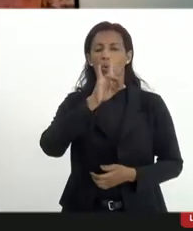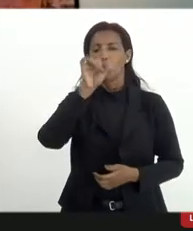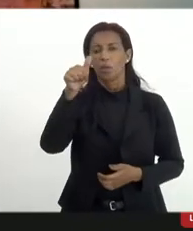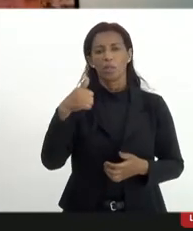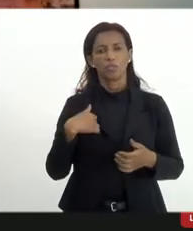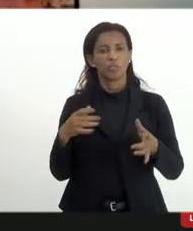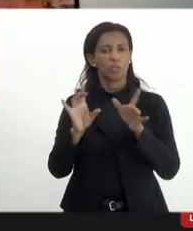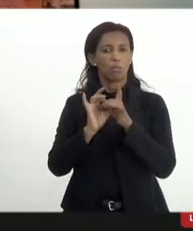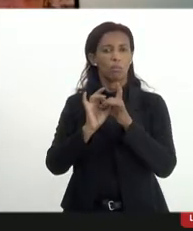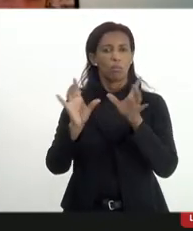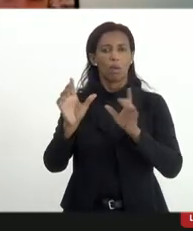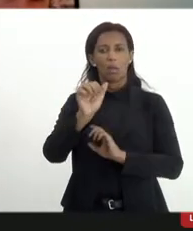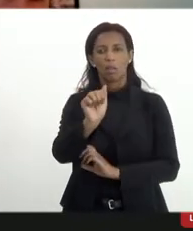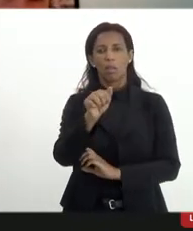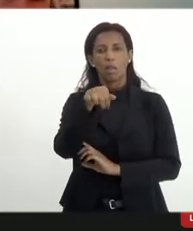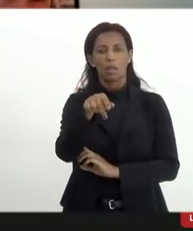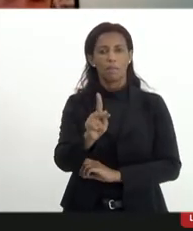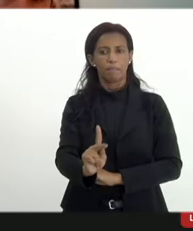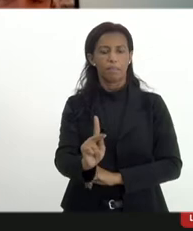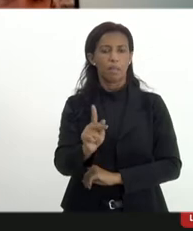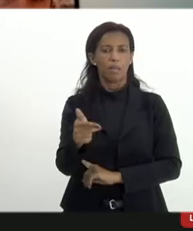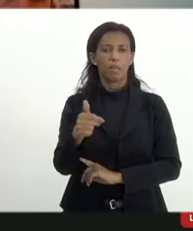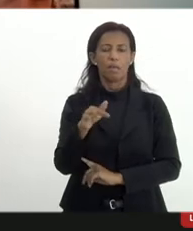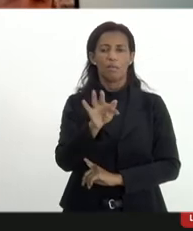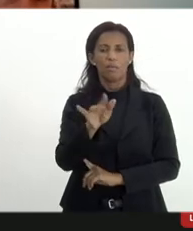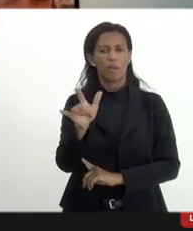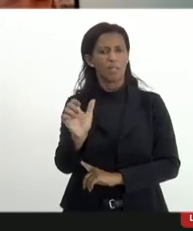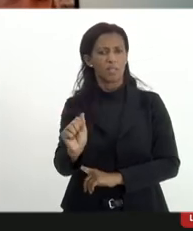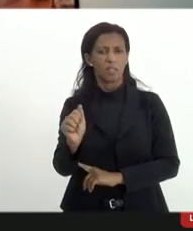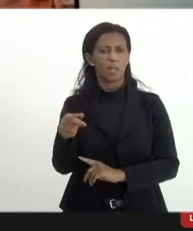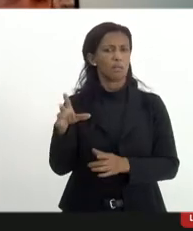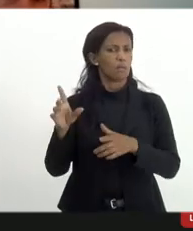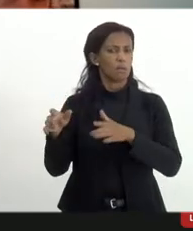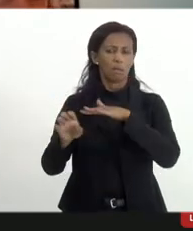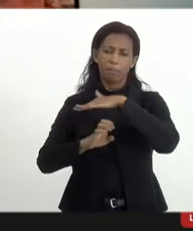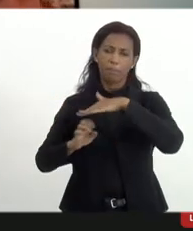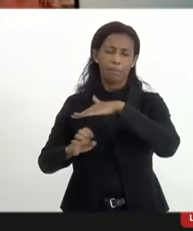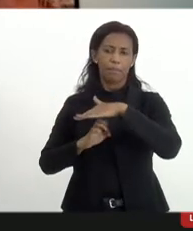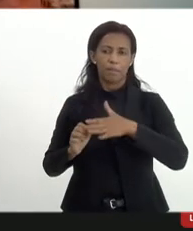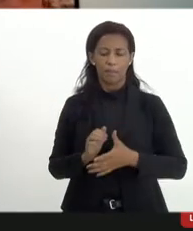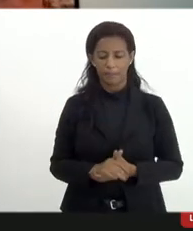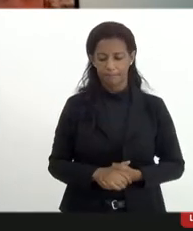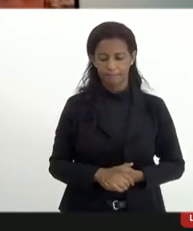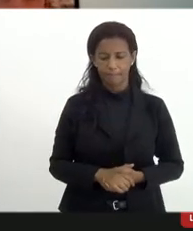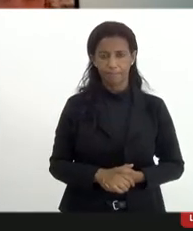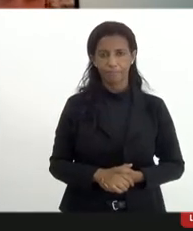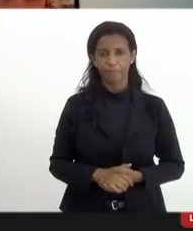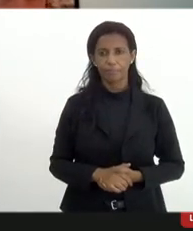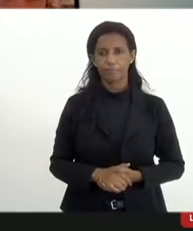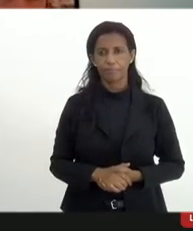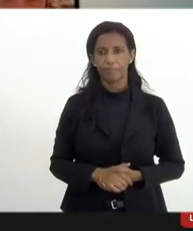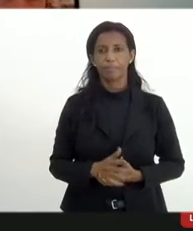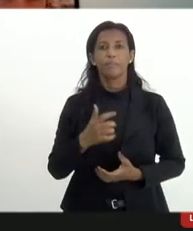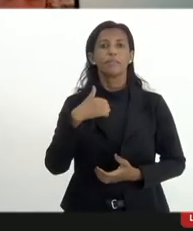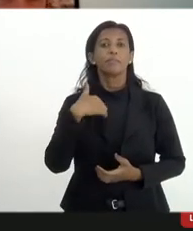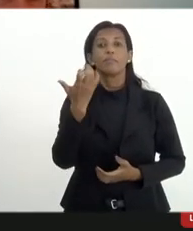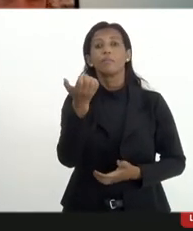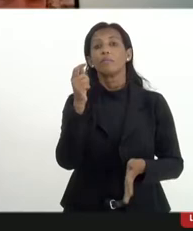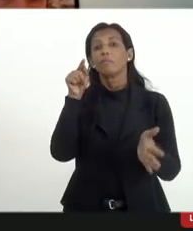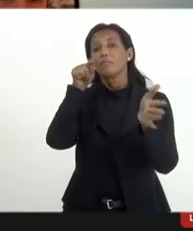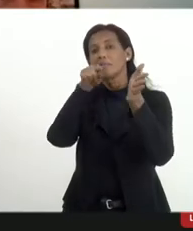disposição aí da ANP e eventualmente fazenda e concessionária. Olha só, eu queria perguntar à